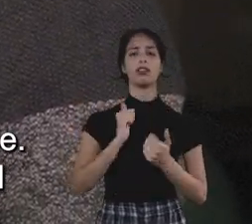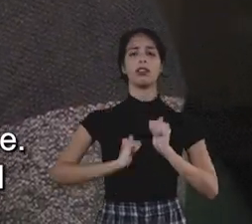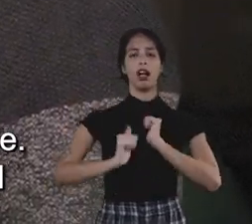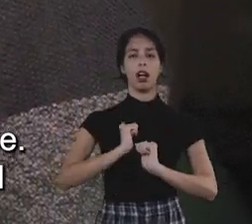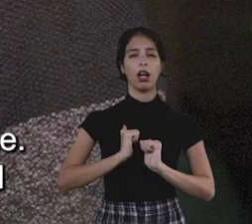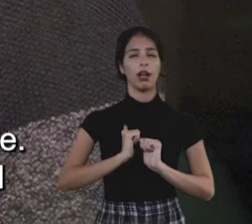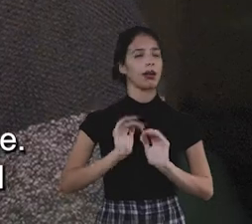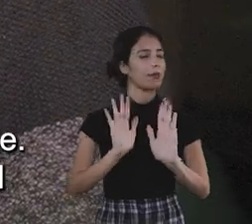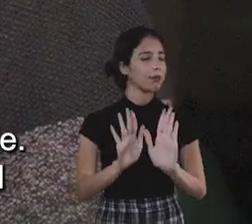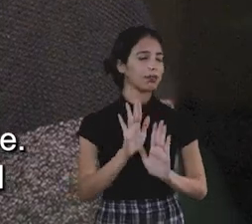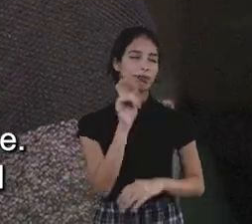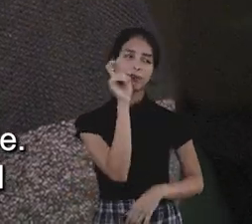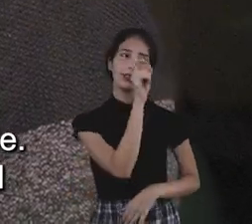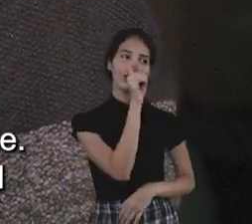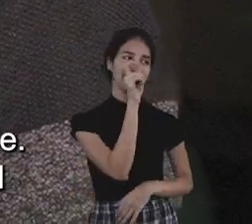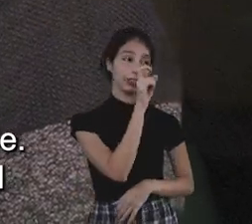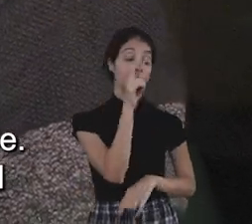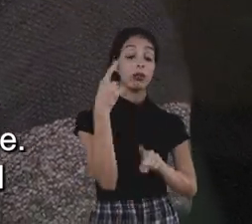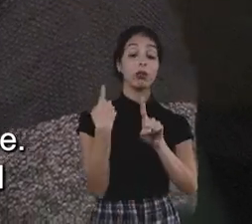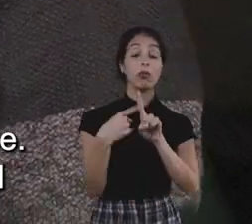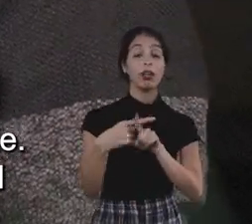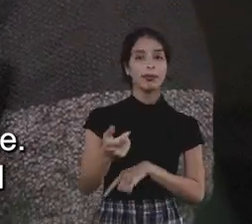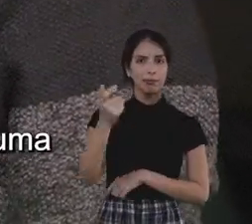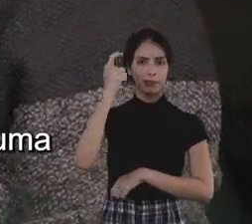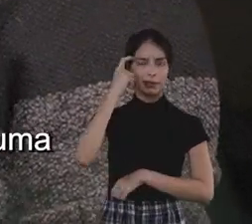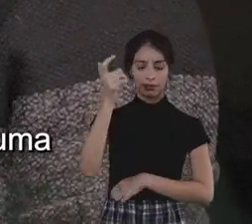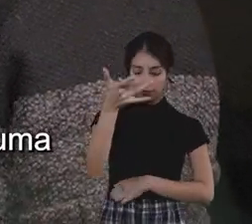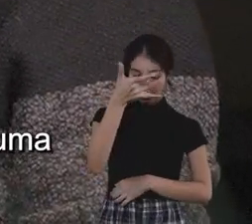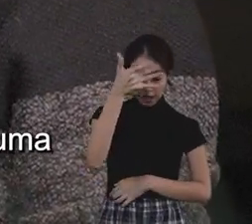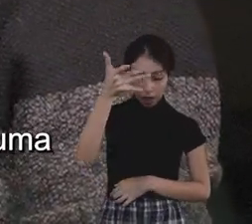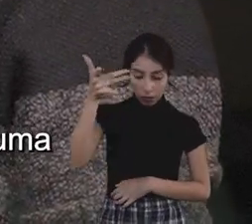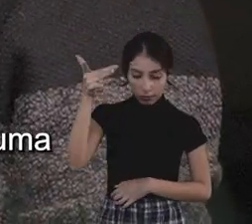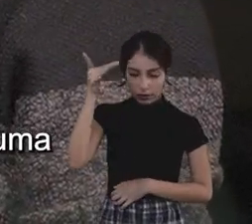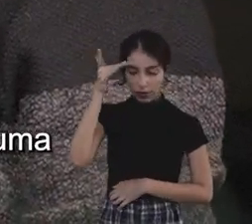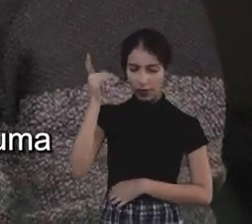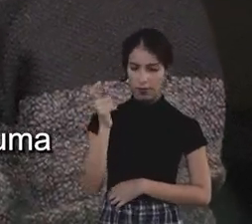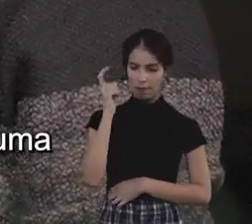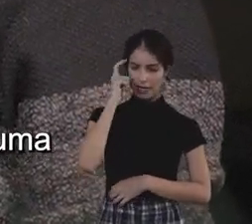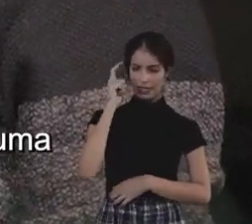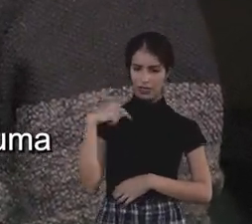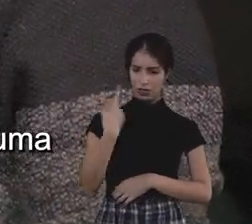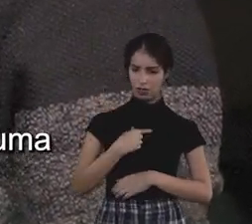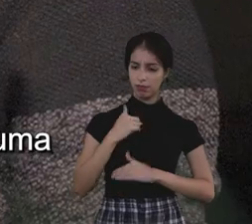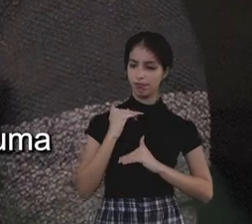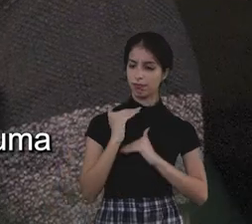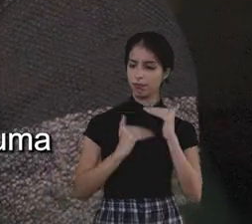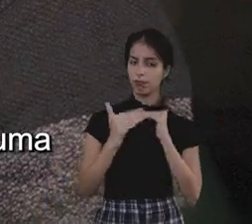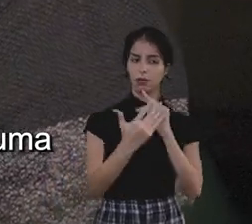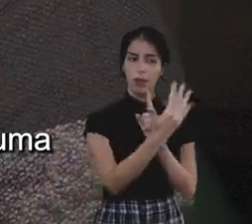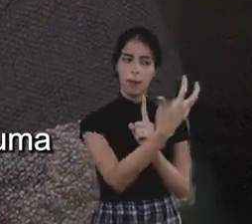isso é uma mentira né tratar a saúde mental como se nós nos